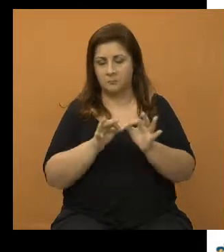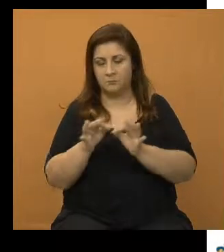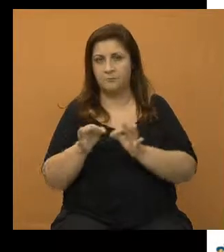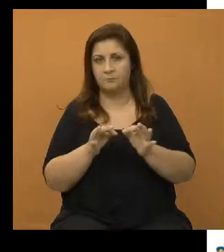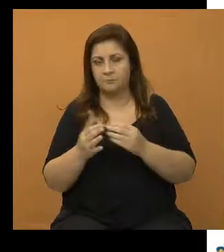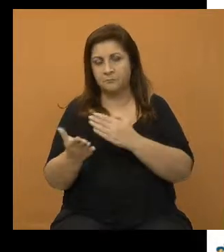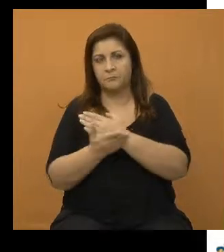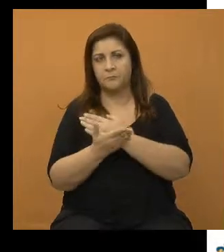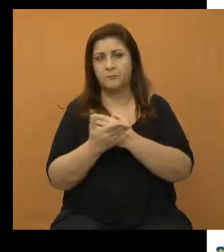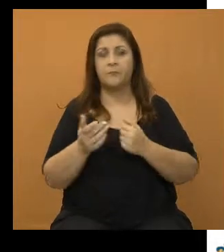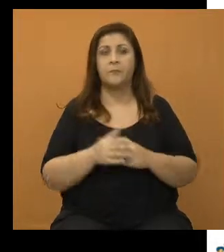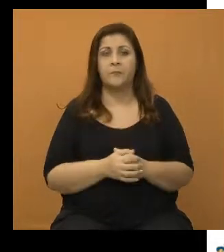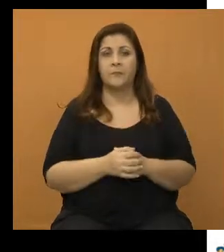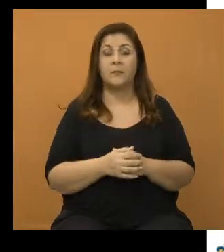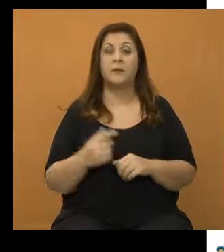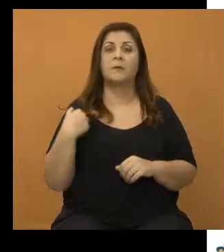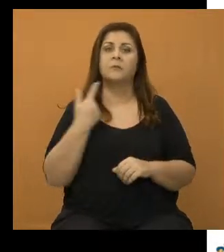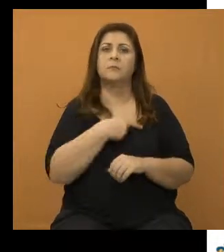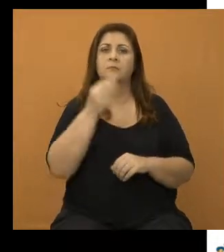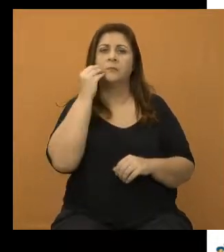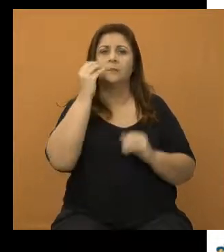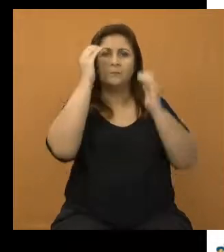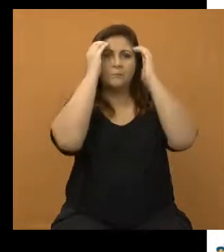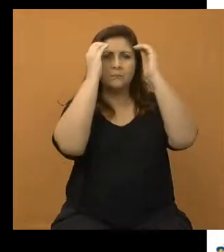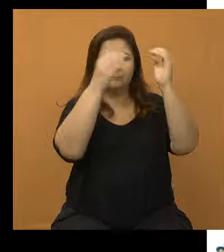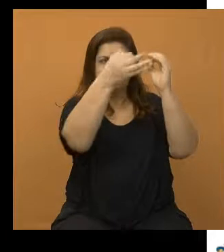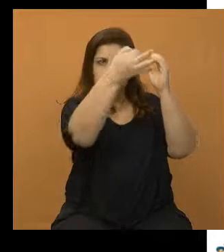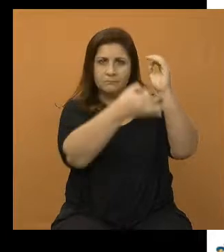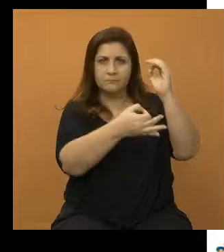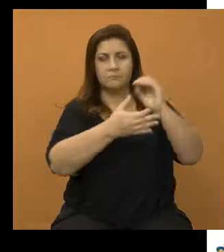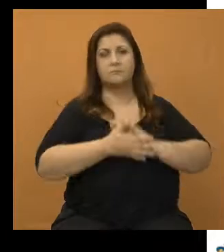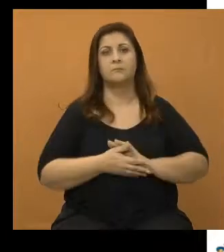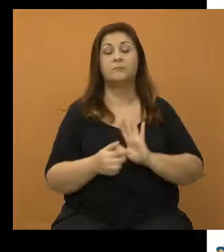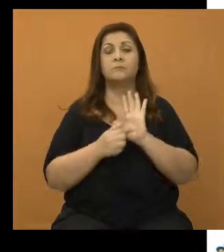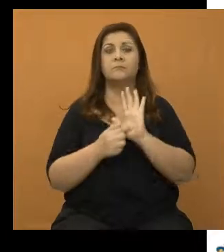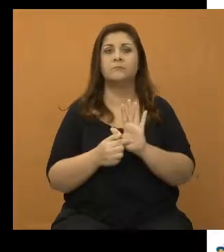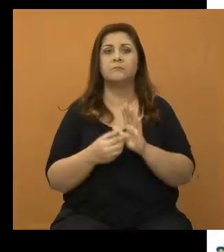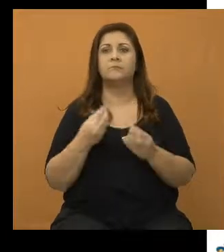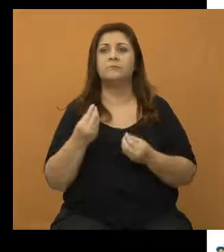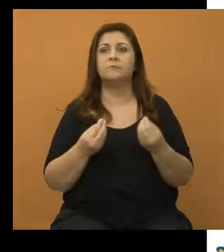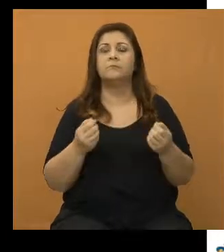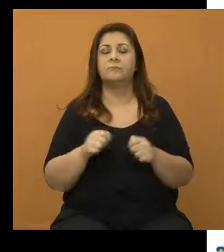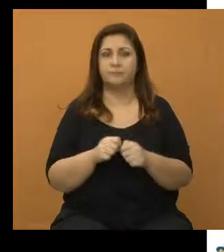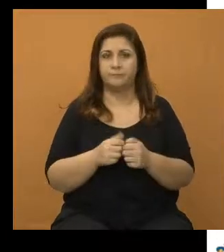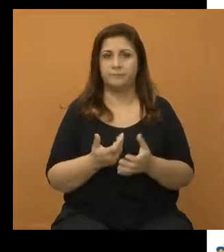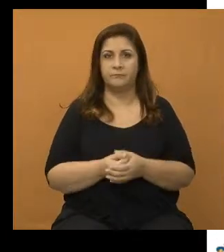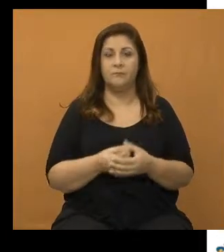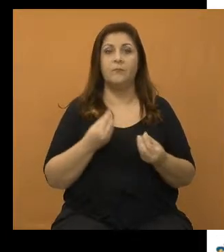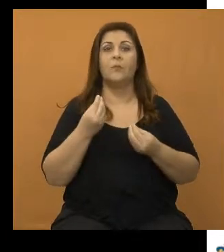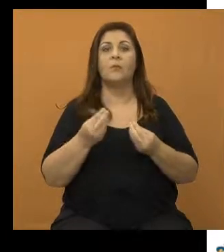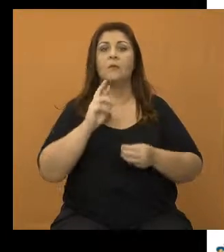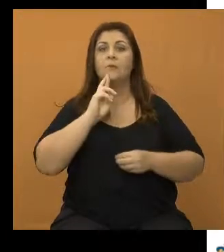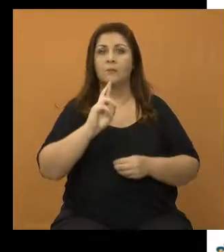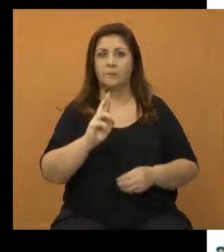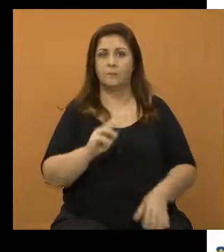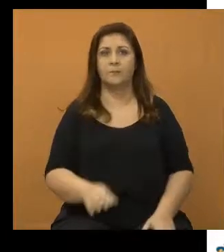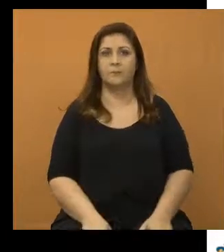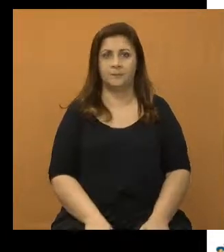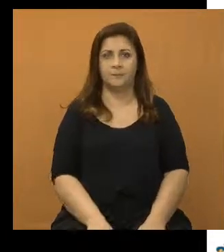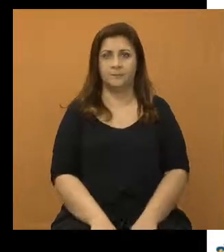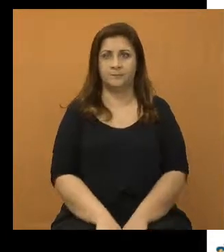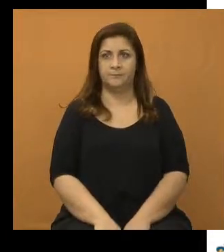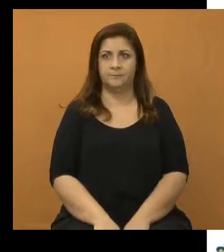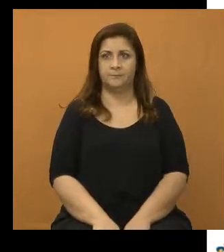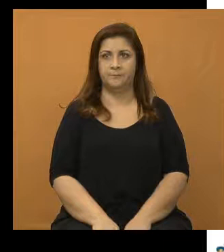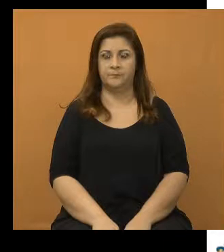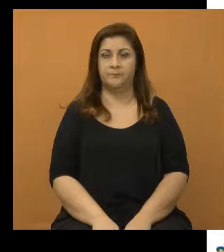elaboração. Então, a gente tentou seguir aqui um pouco a risca e a gente vai mostrar um pouco desse resultado. Pode